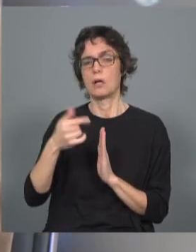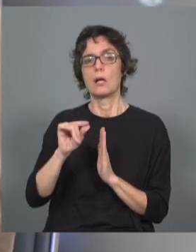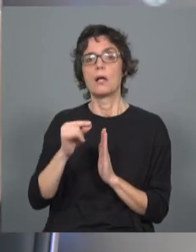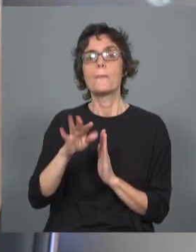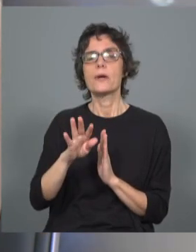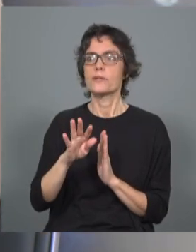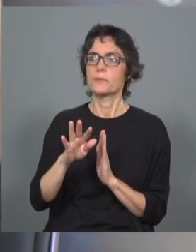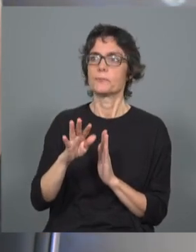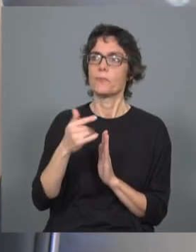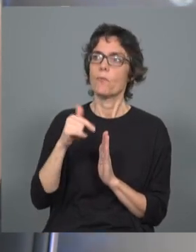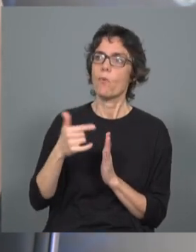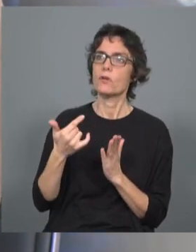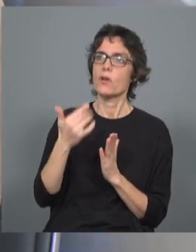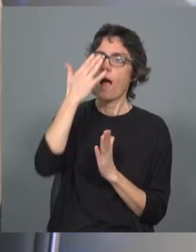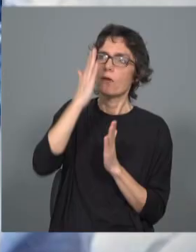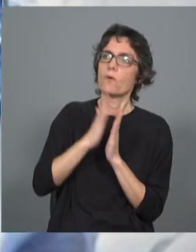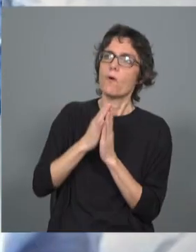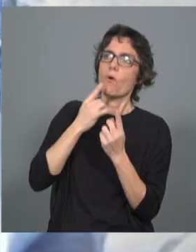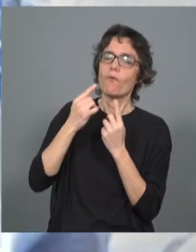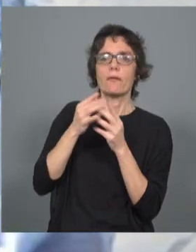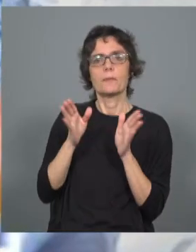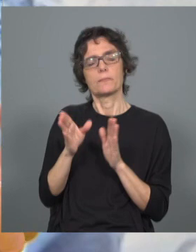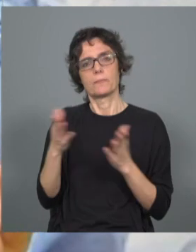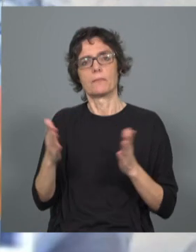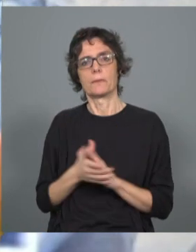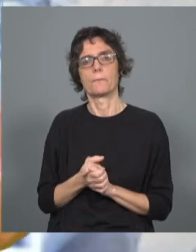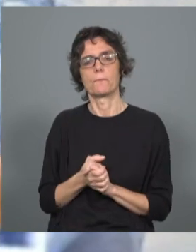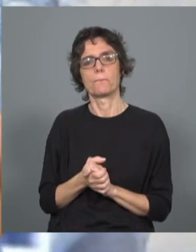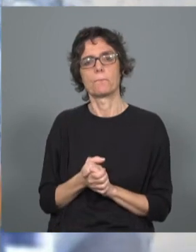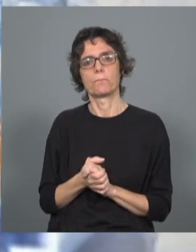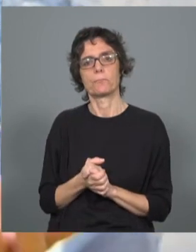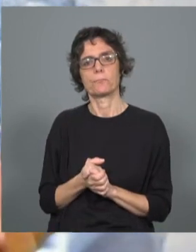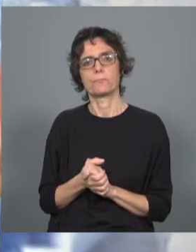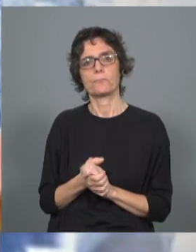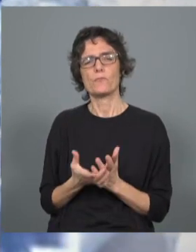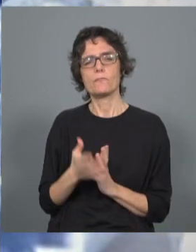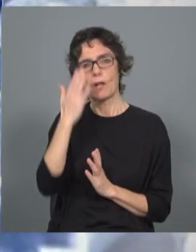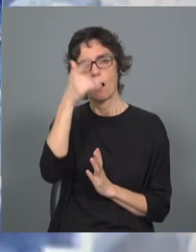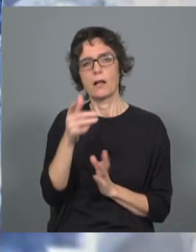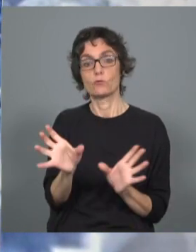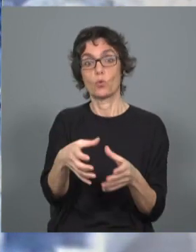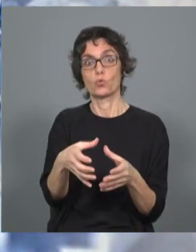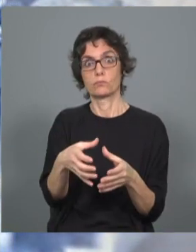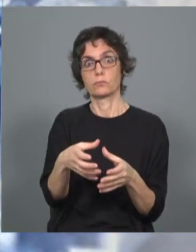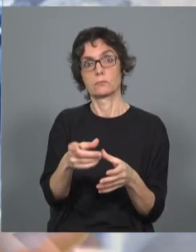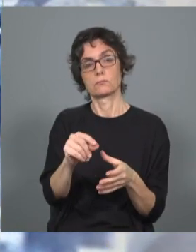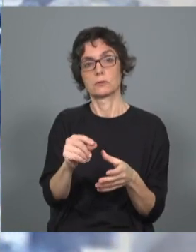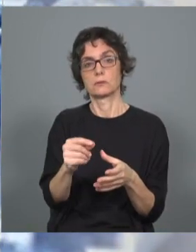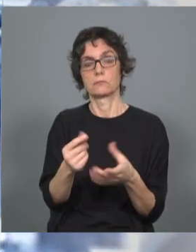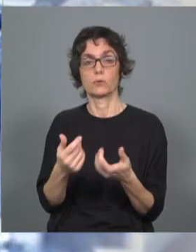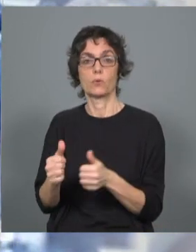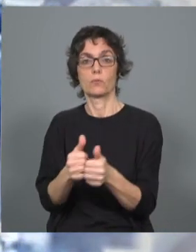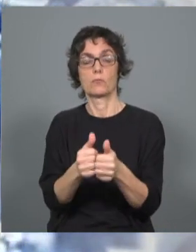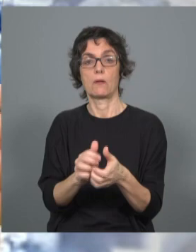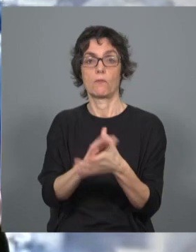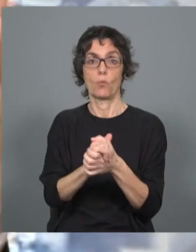mais aberto ao diálogo. Sim, felizmente, enfim, grupos que eram muito localizados, como esses que falavam de acompanhamento de casais que estão em situação